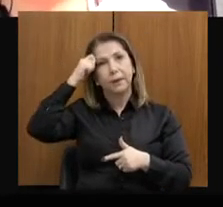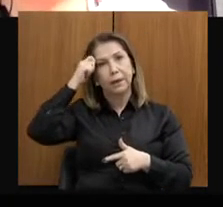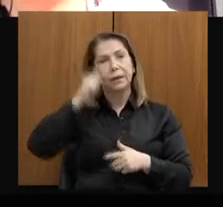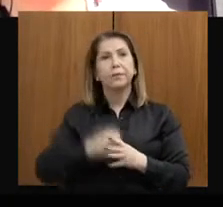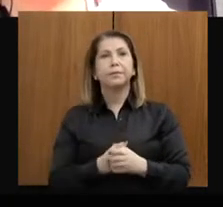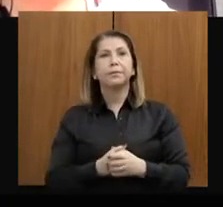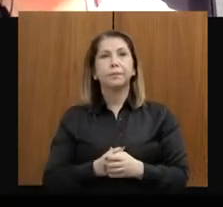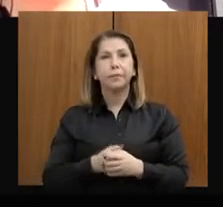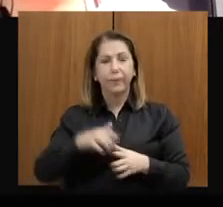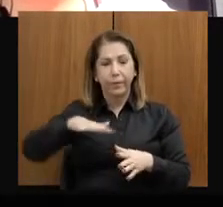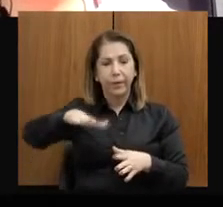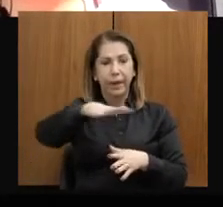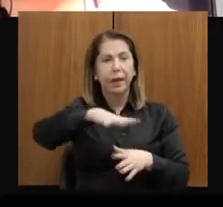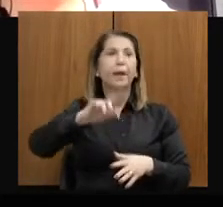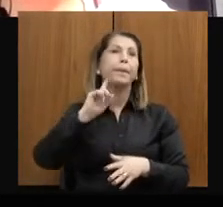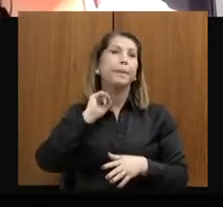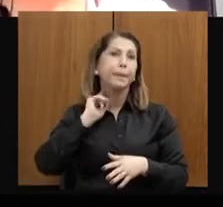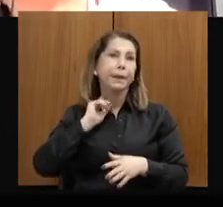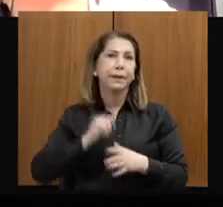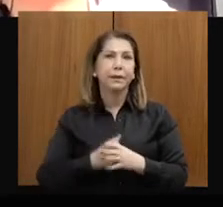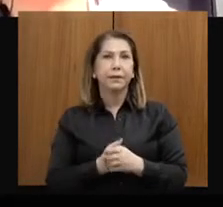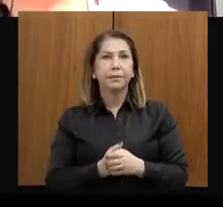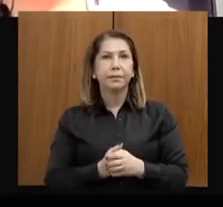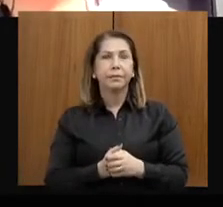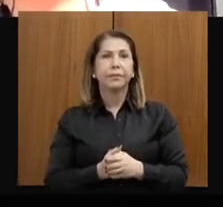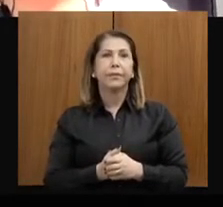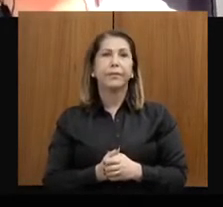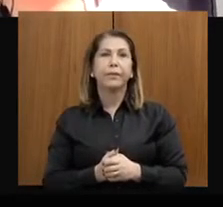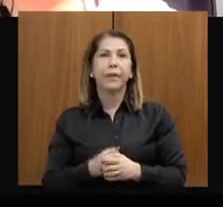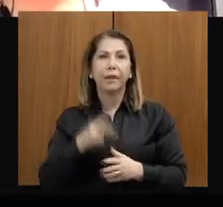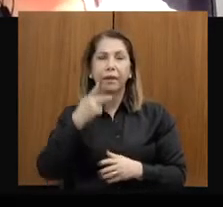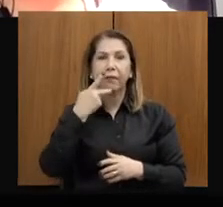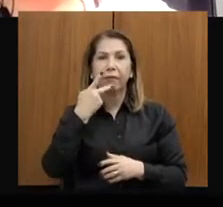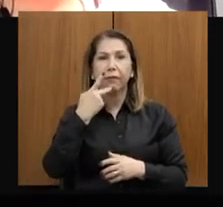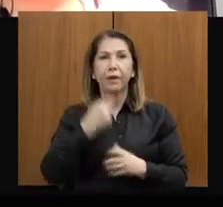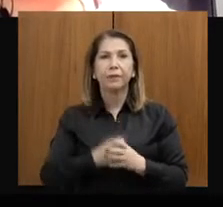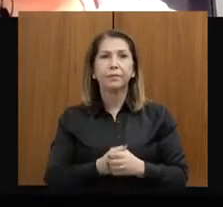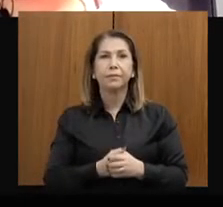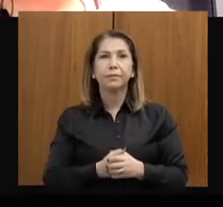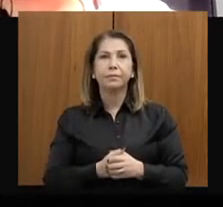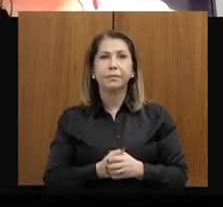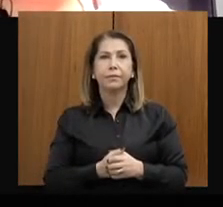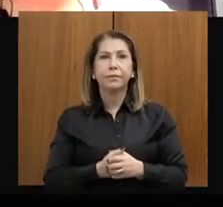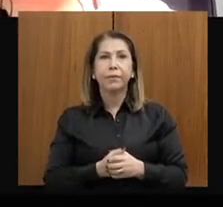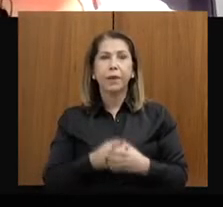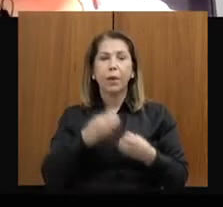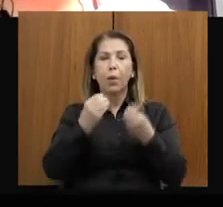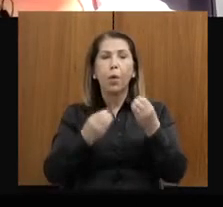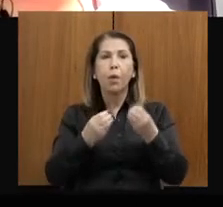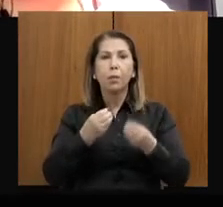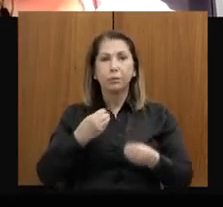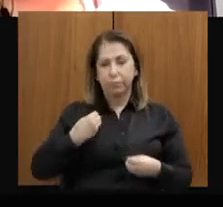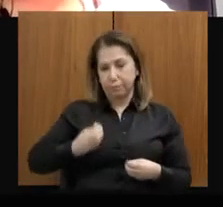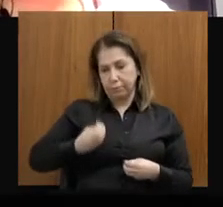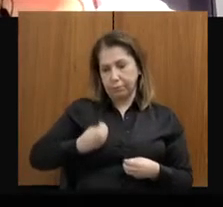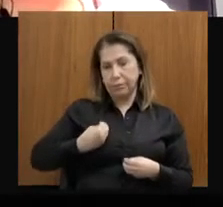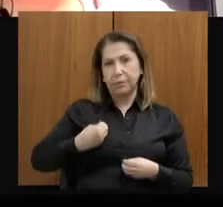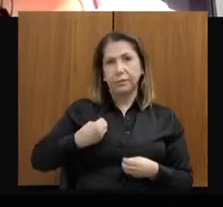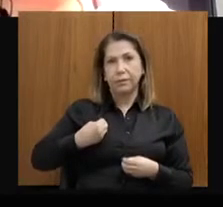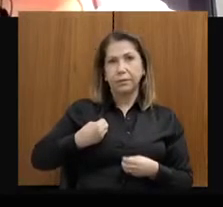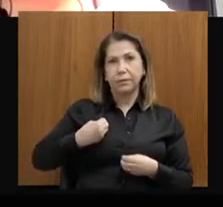nesse território de Minas Gerais falar um pouco sobre a estas existências